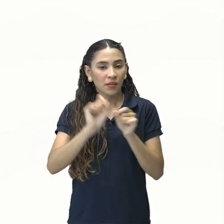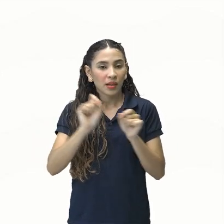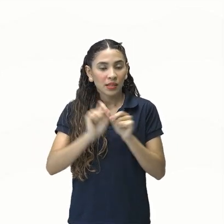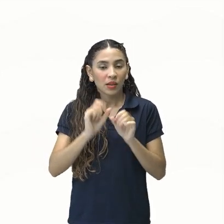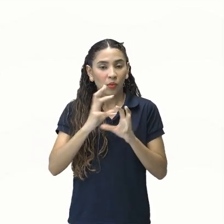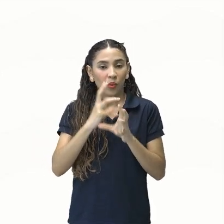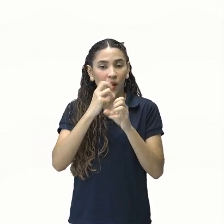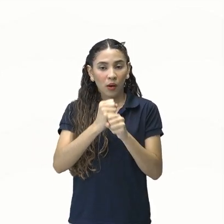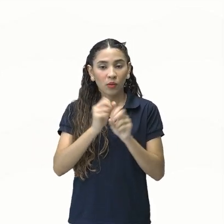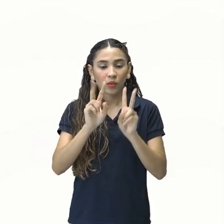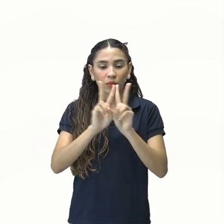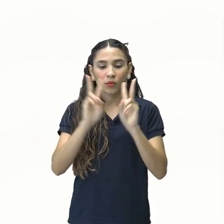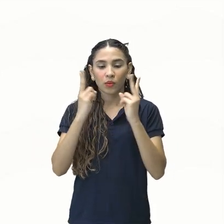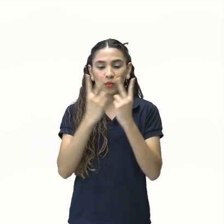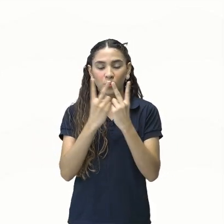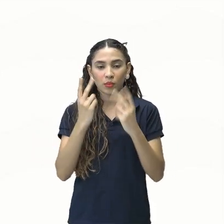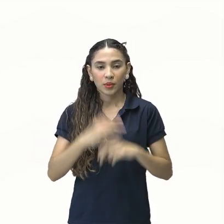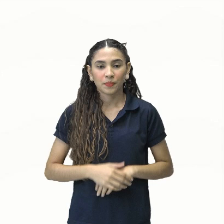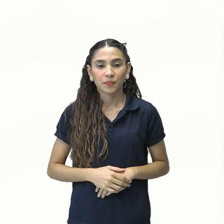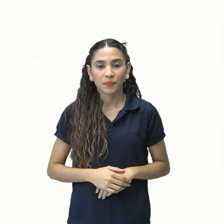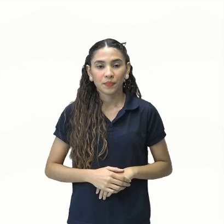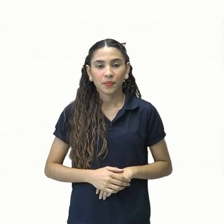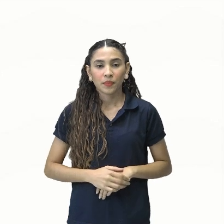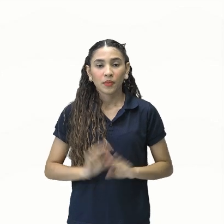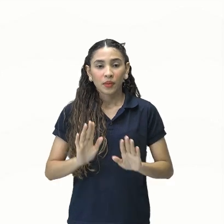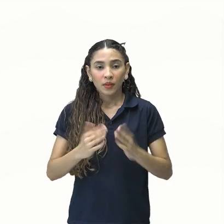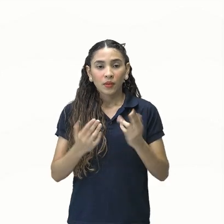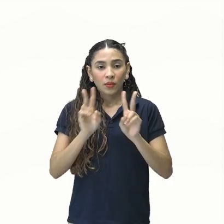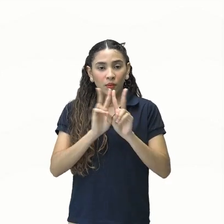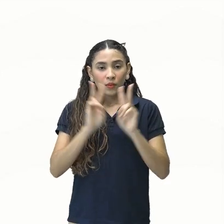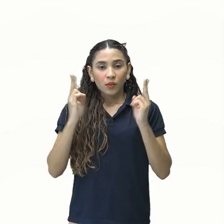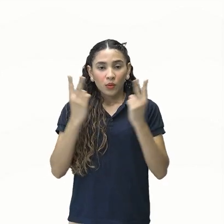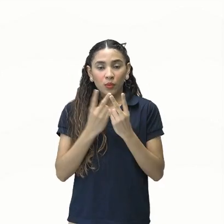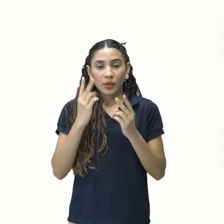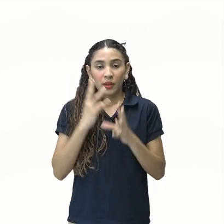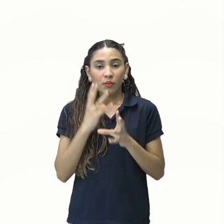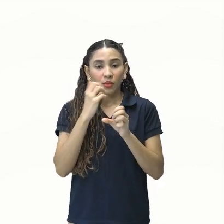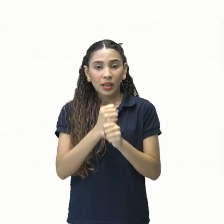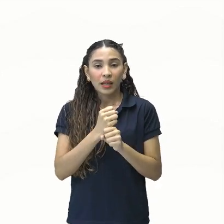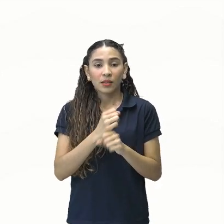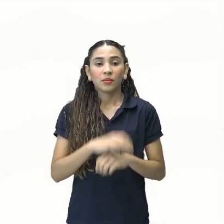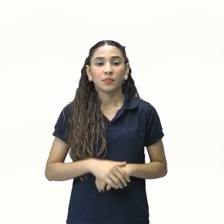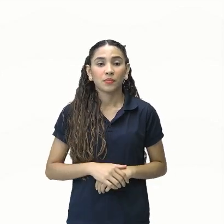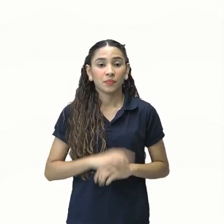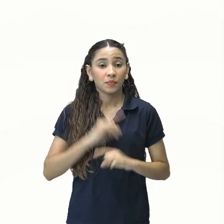este cálculo de volume do prisma. O volume do prisma é calculado pela